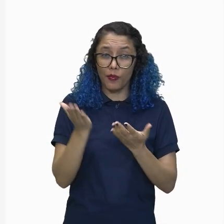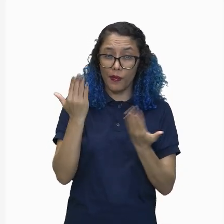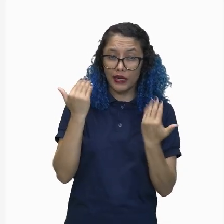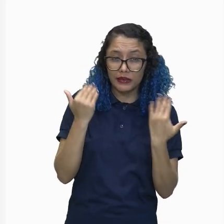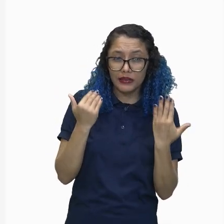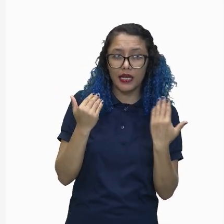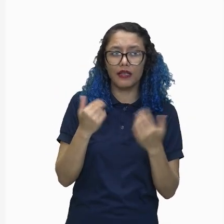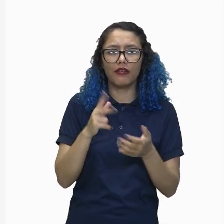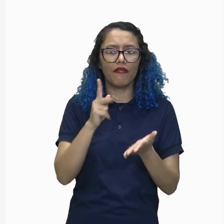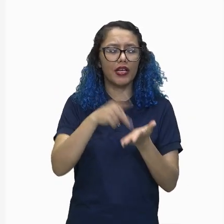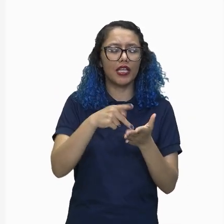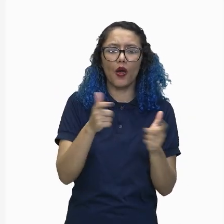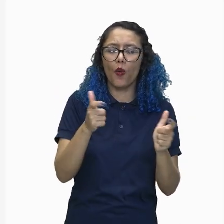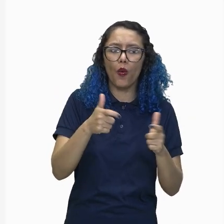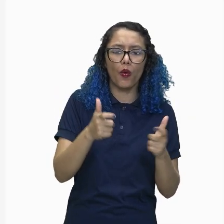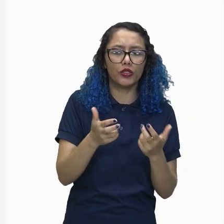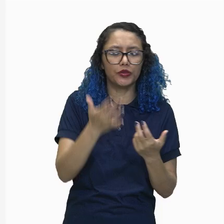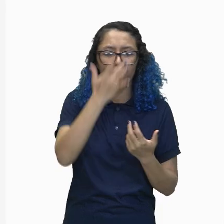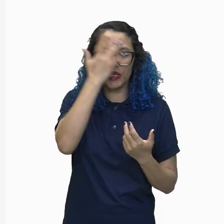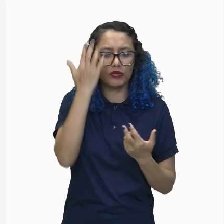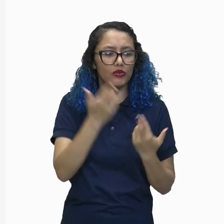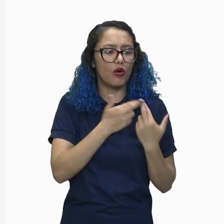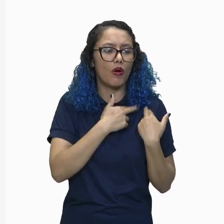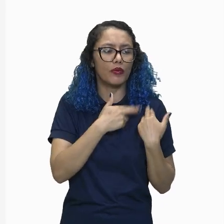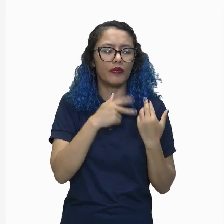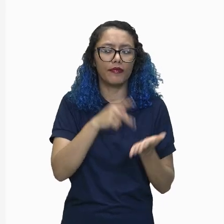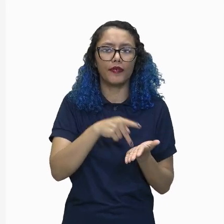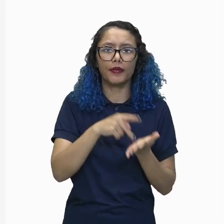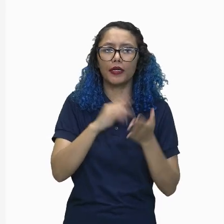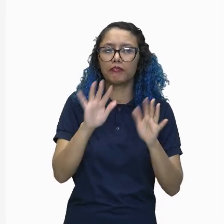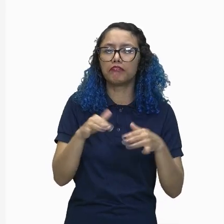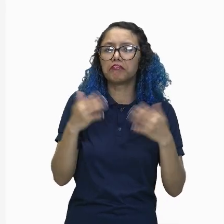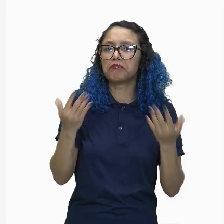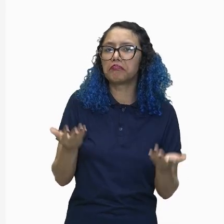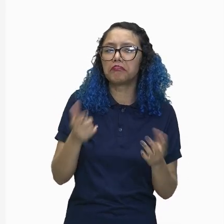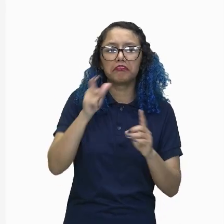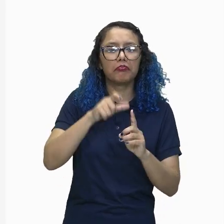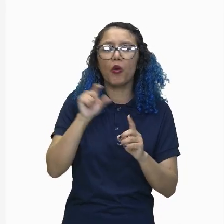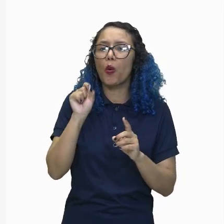aí o pensamento. A partir de Sócrates isso, tá? Quem tem a verdade?